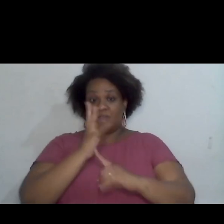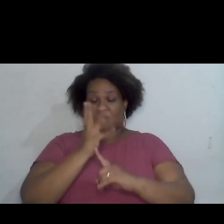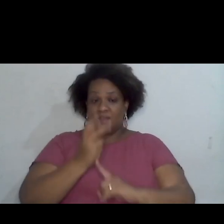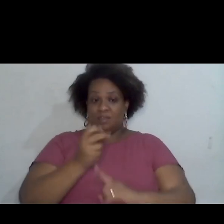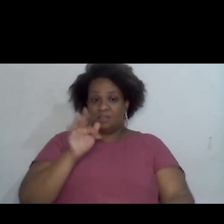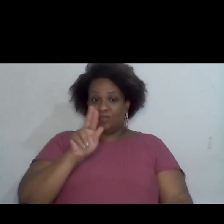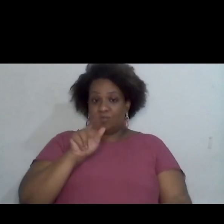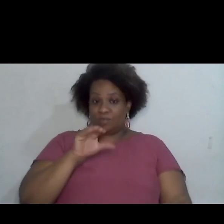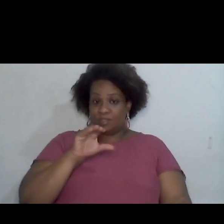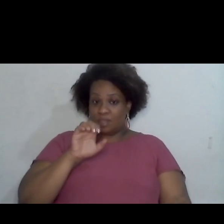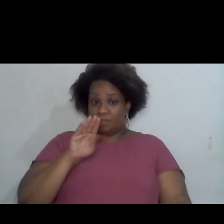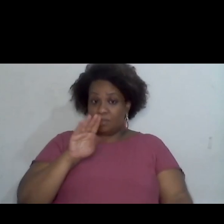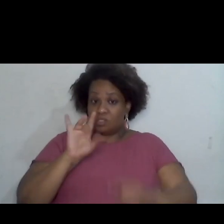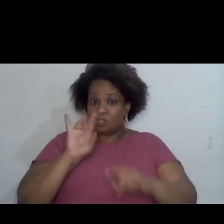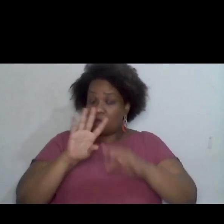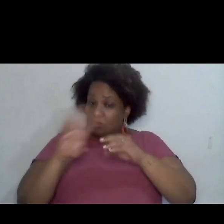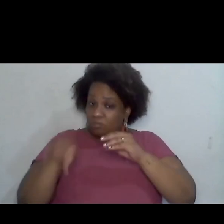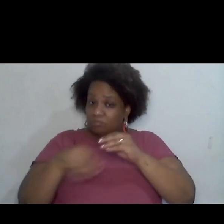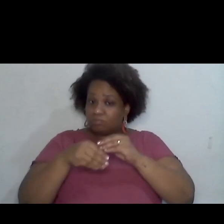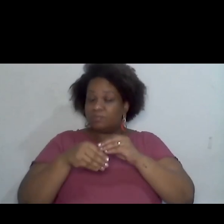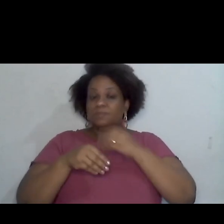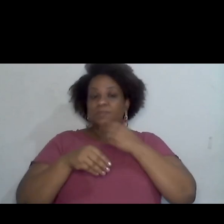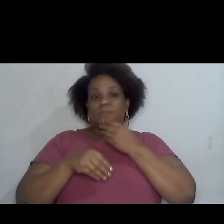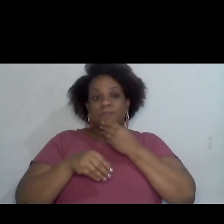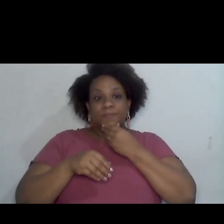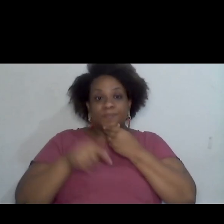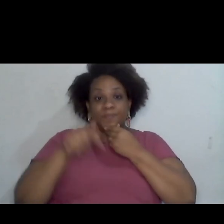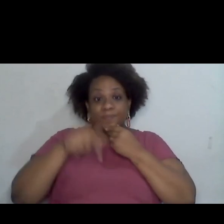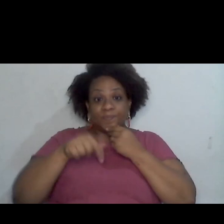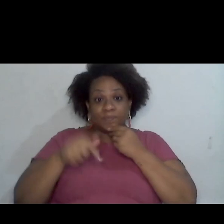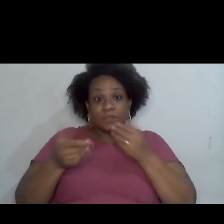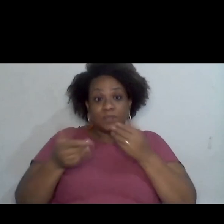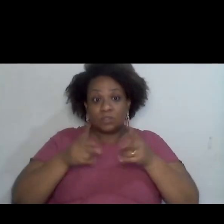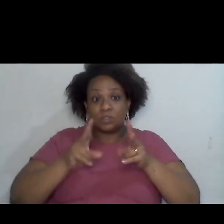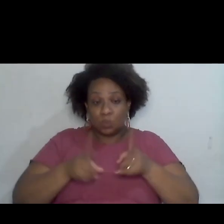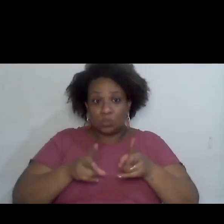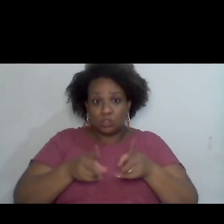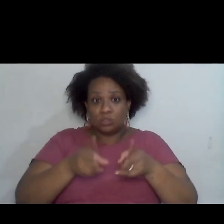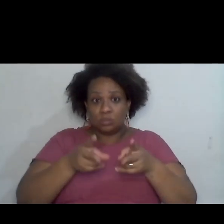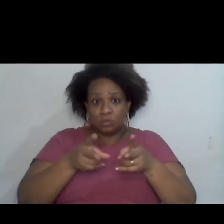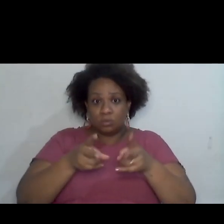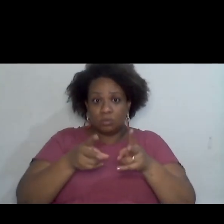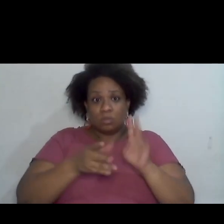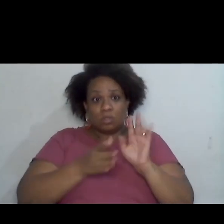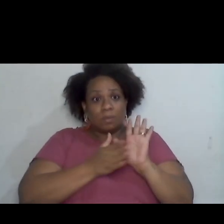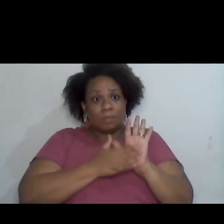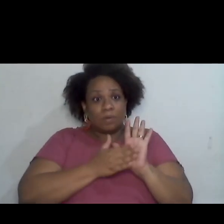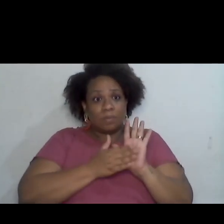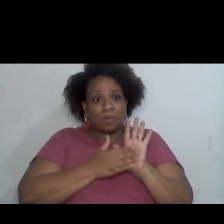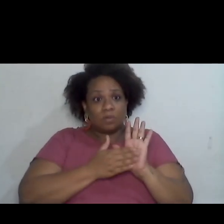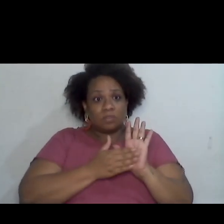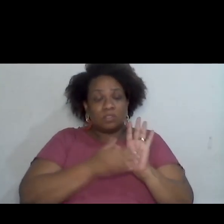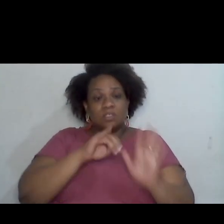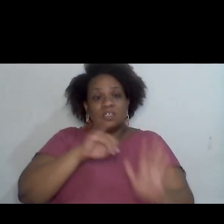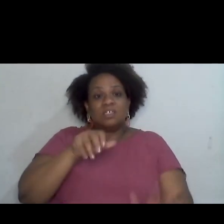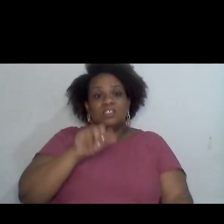E só para complementar o que o Léo trouxe, a gente está dando continuidade a uma proposição que Janaína Cavalcante, quando